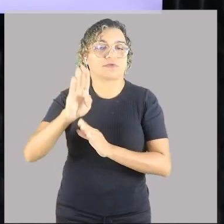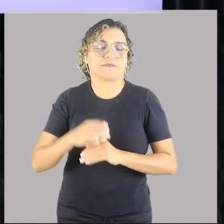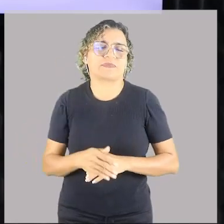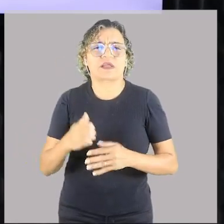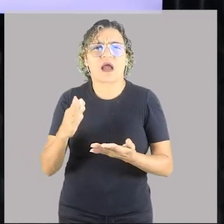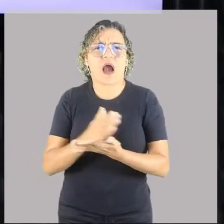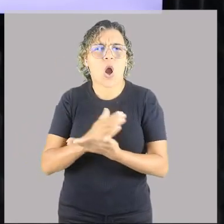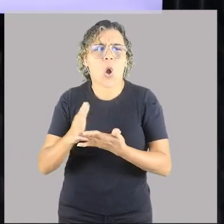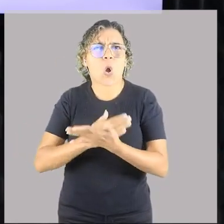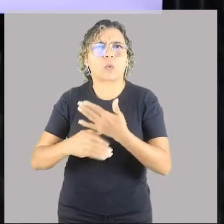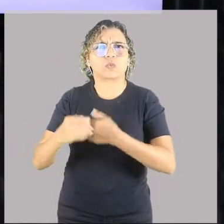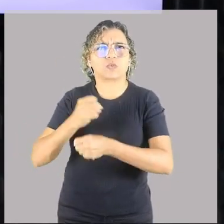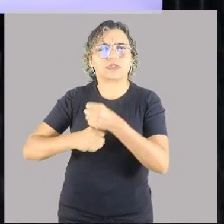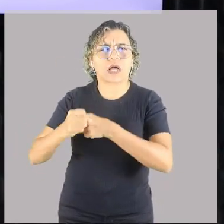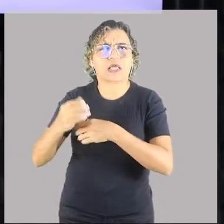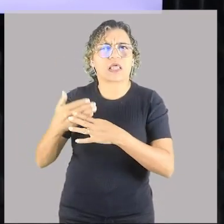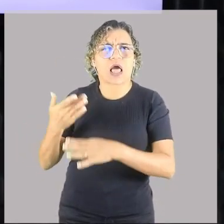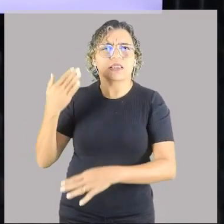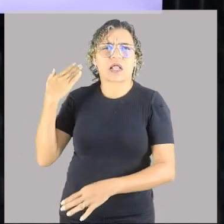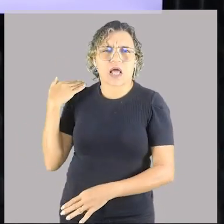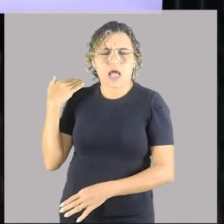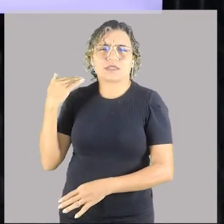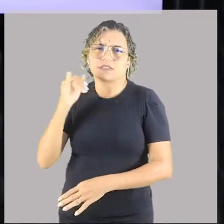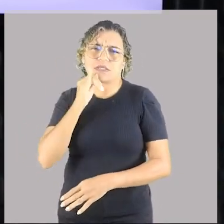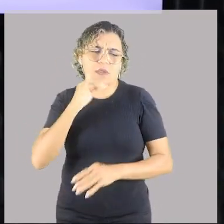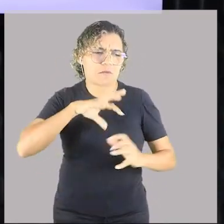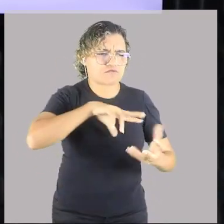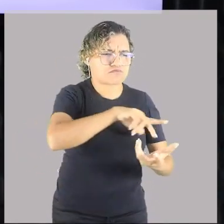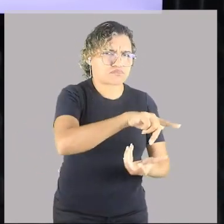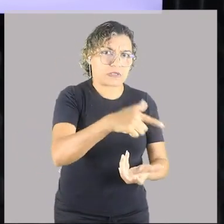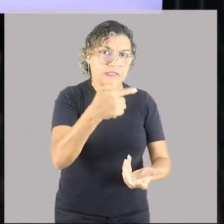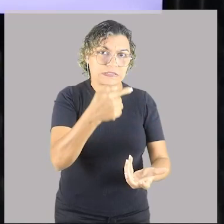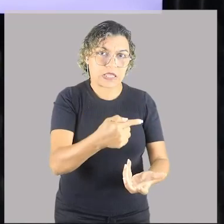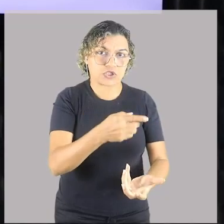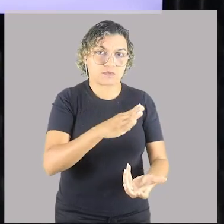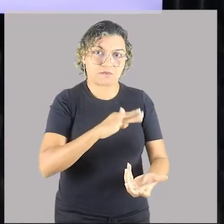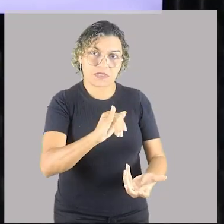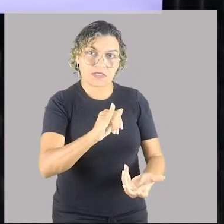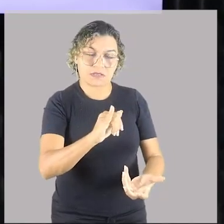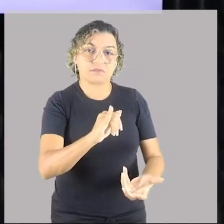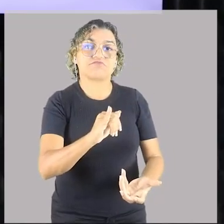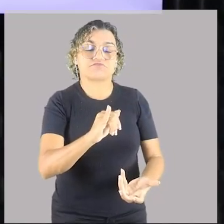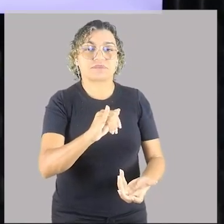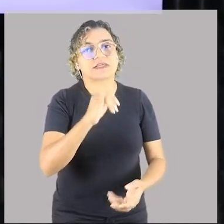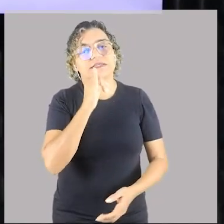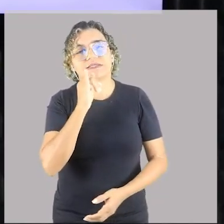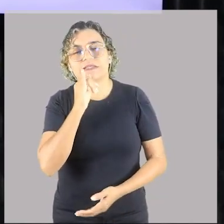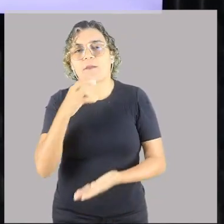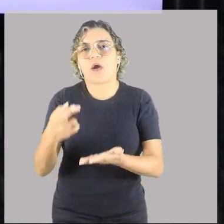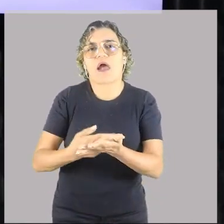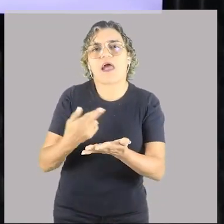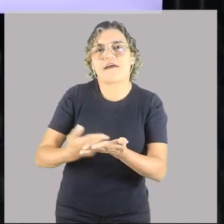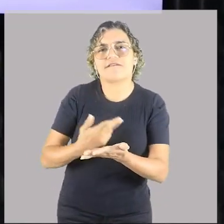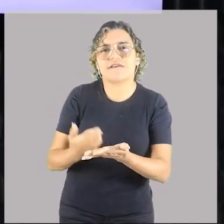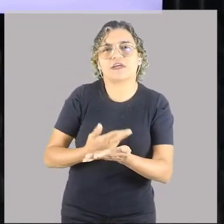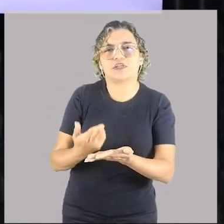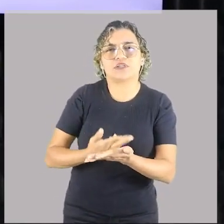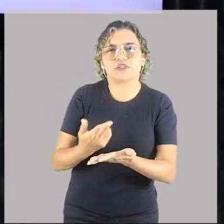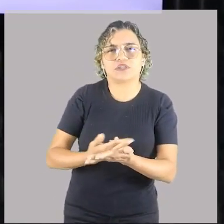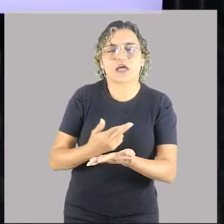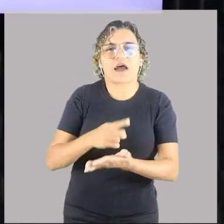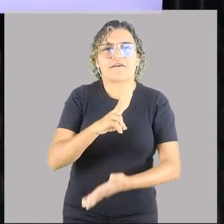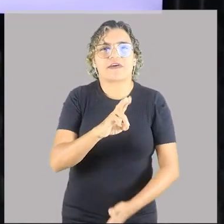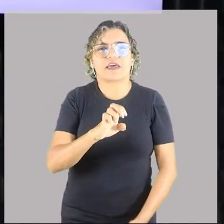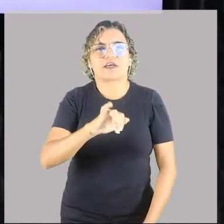atrás, quando o mundo chegou a esse contingente de 7 bilhões, capa de uma grande revista, a revista